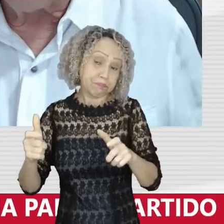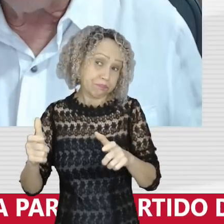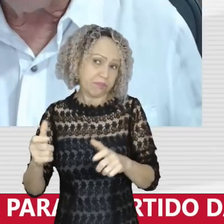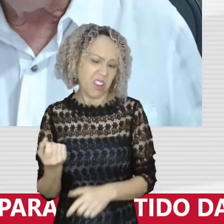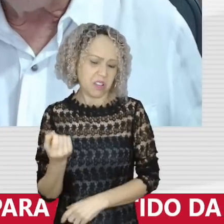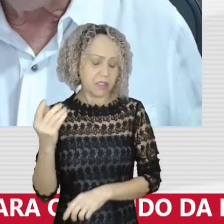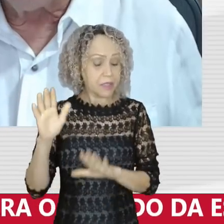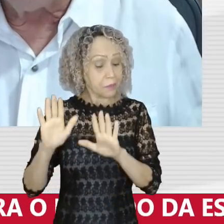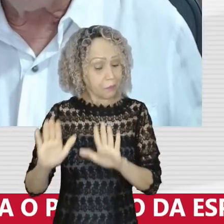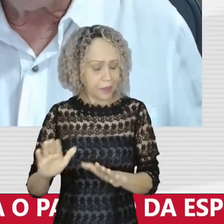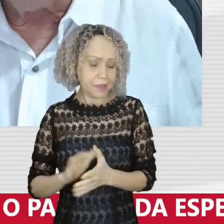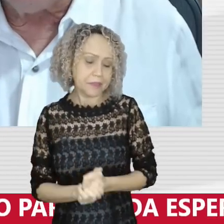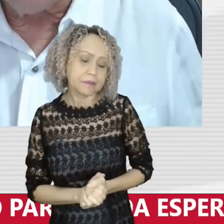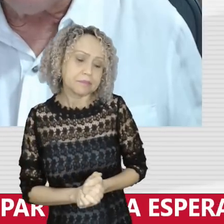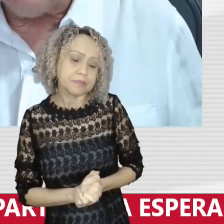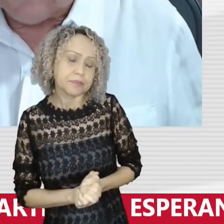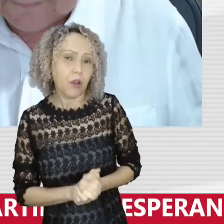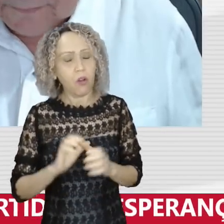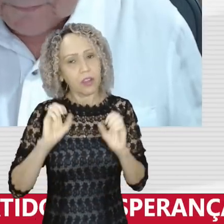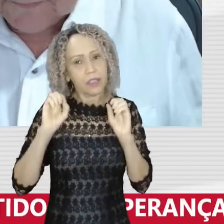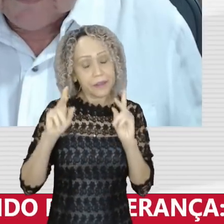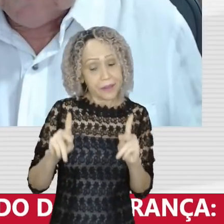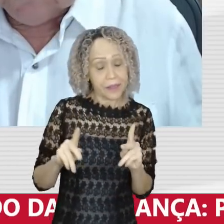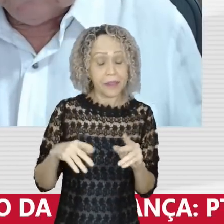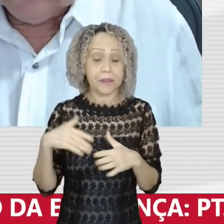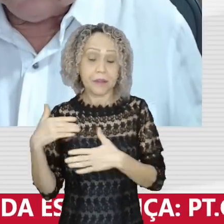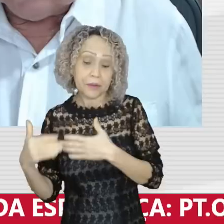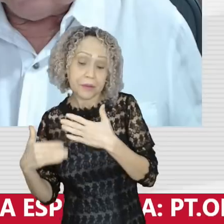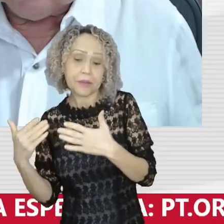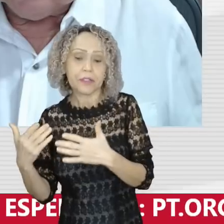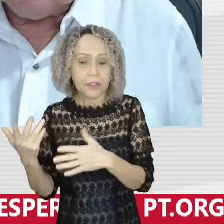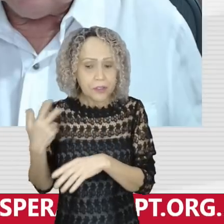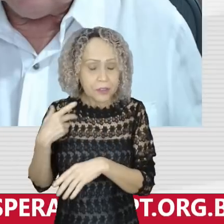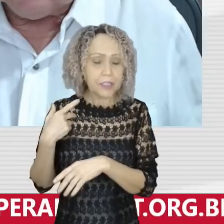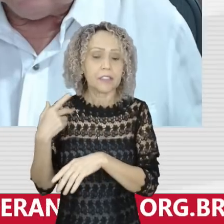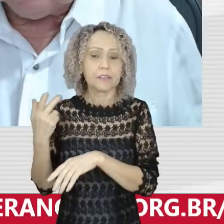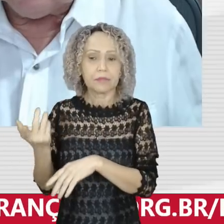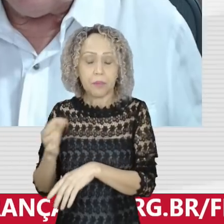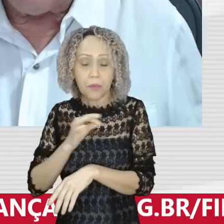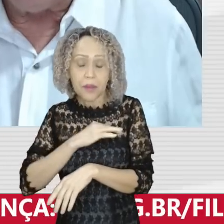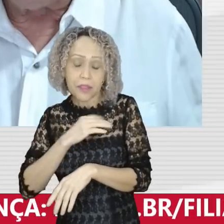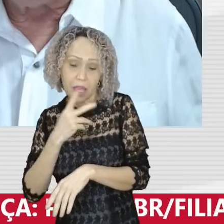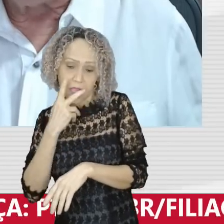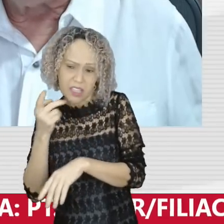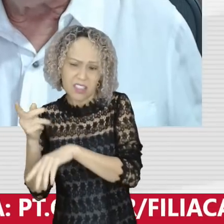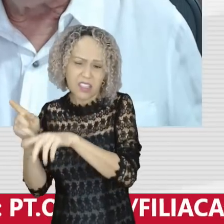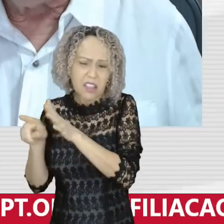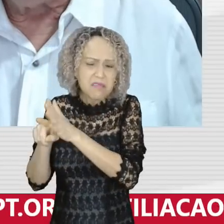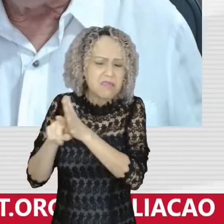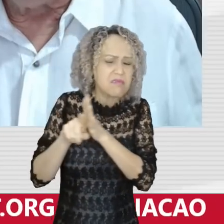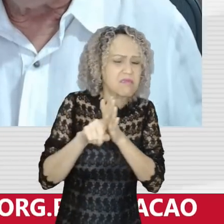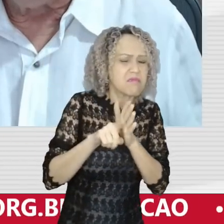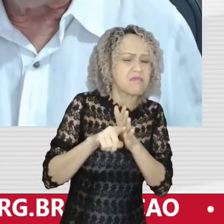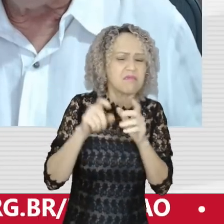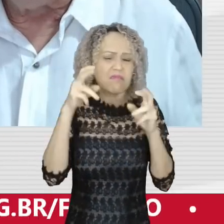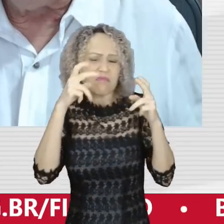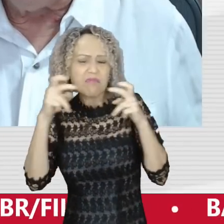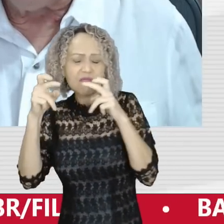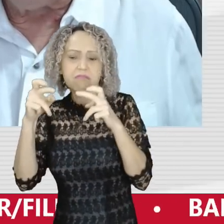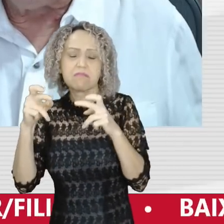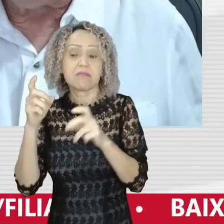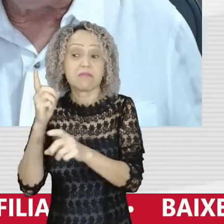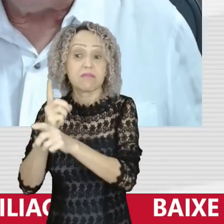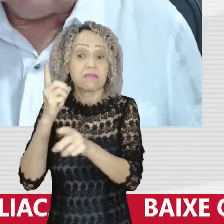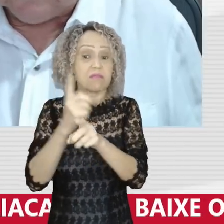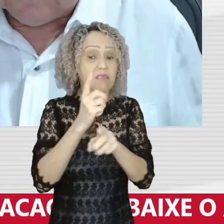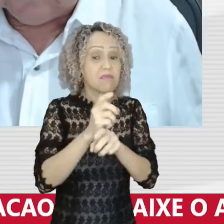situação de medo, né? E aí, muita gente, inclusive, ligando, perguntando como é que estão realmente as coisas, porque está com